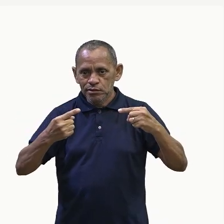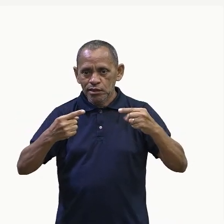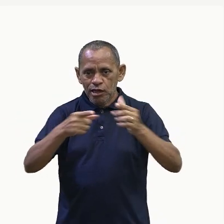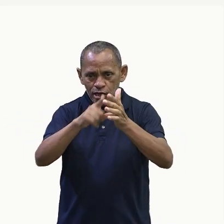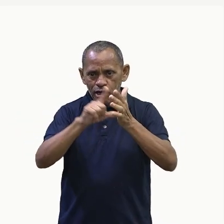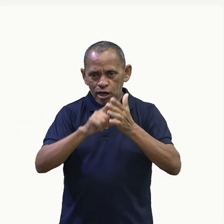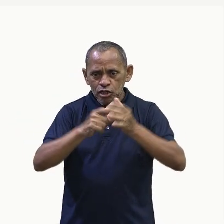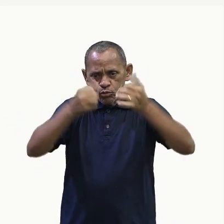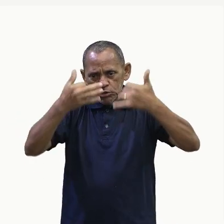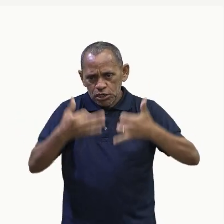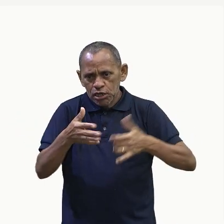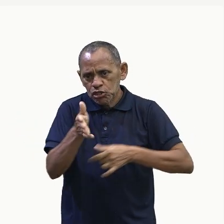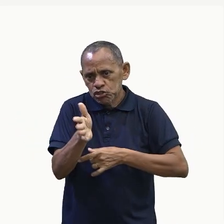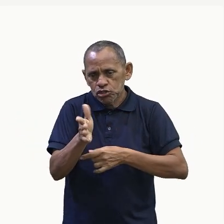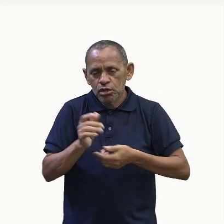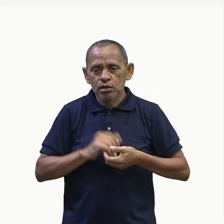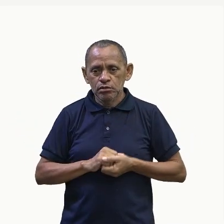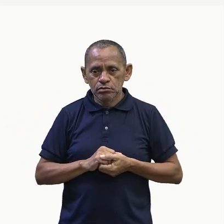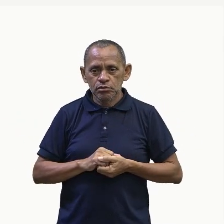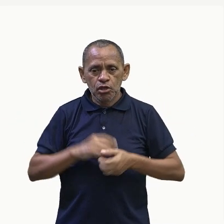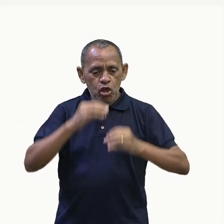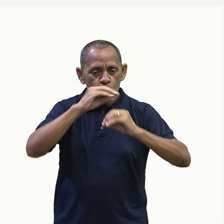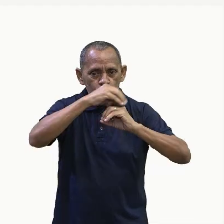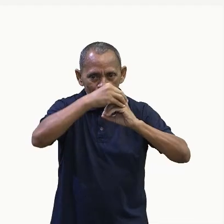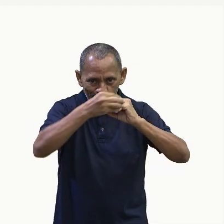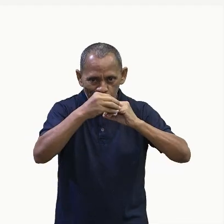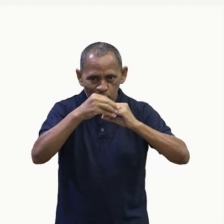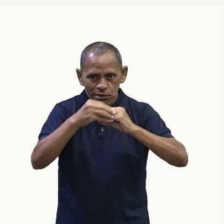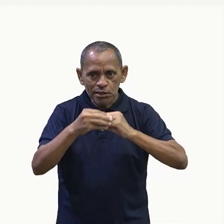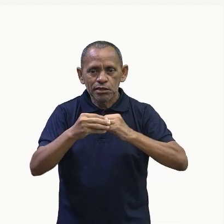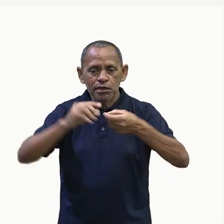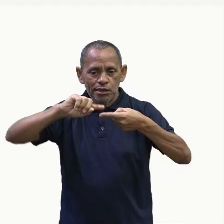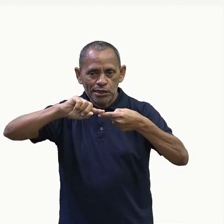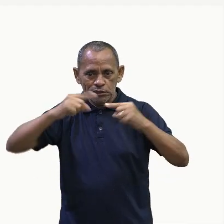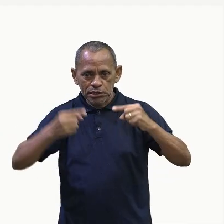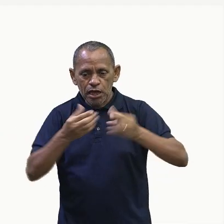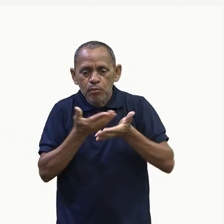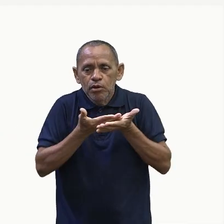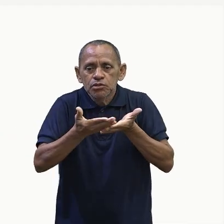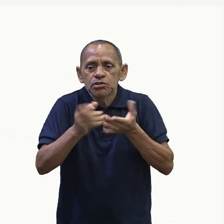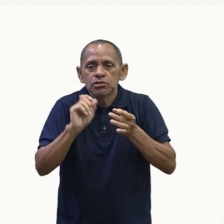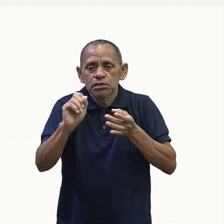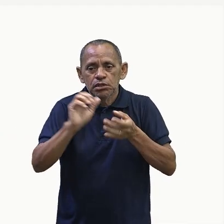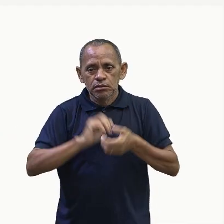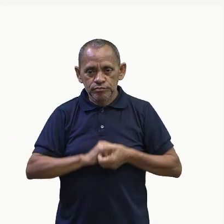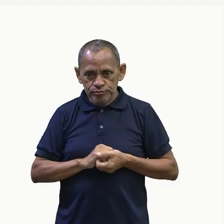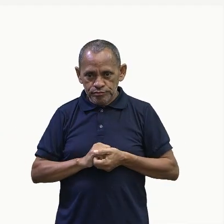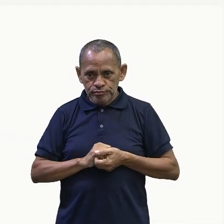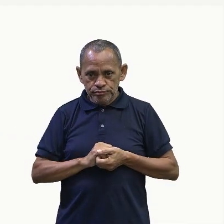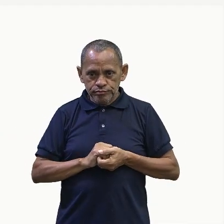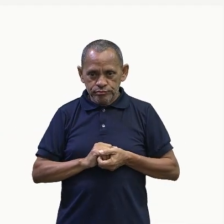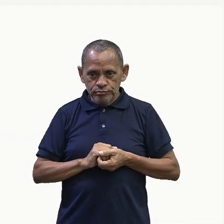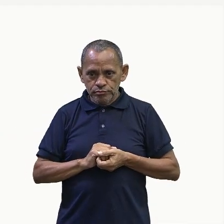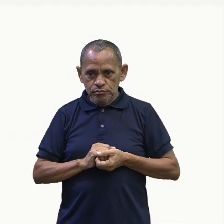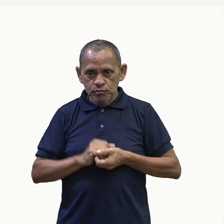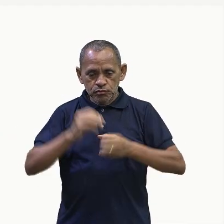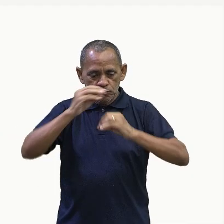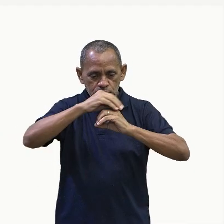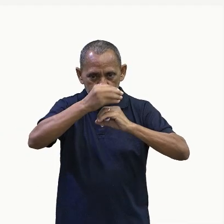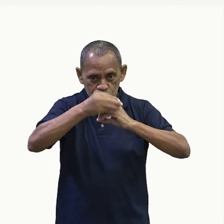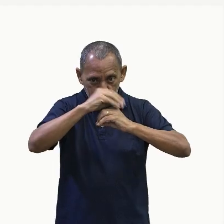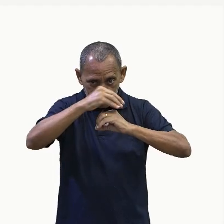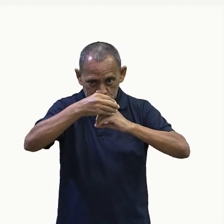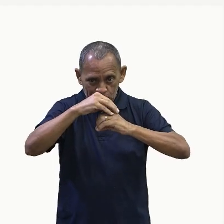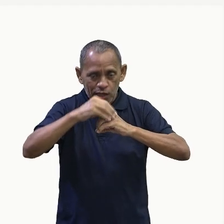é uma molécula de RNA, né, a partir da molécula de